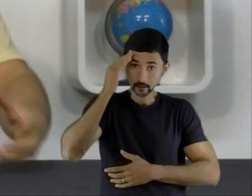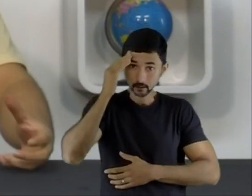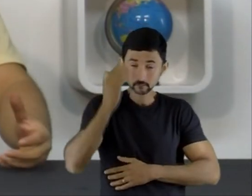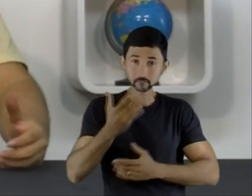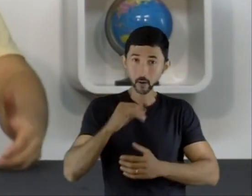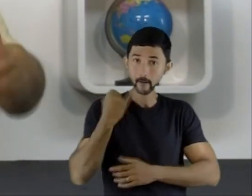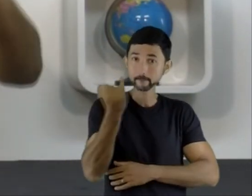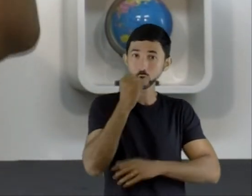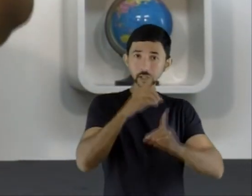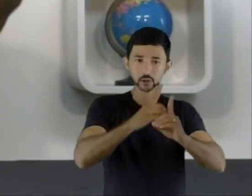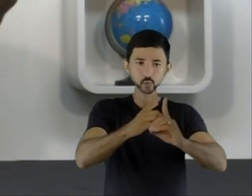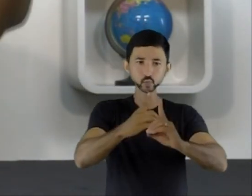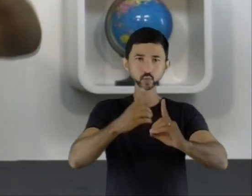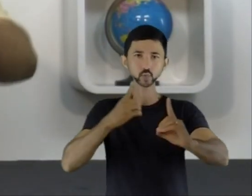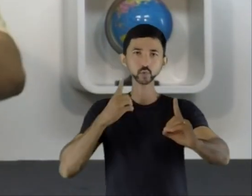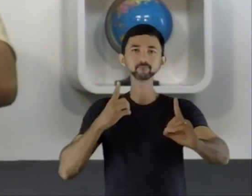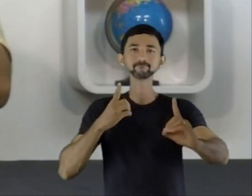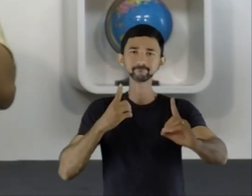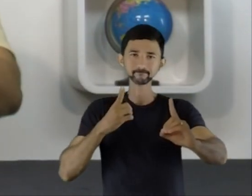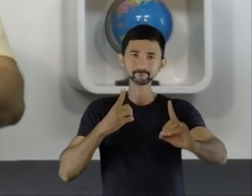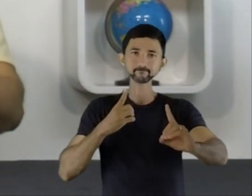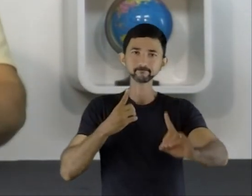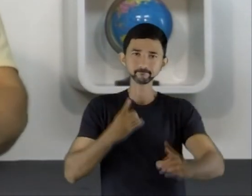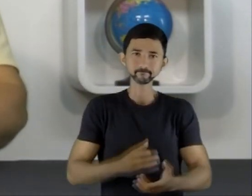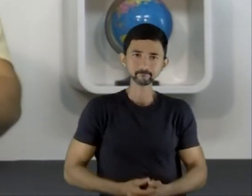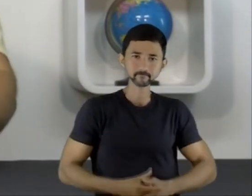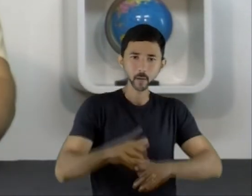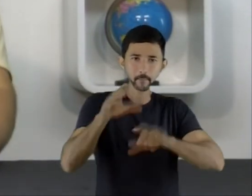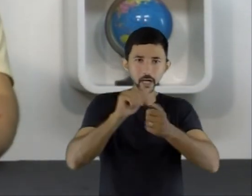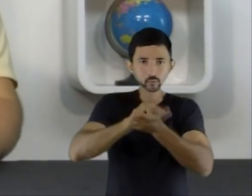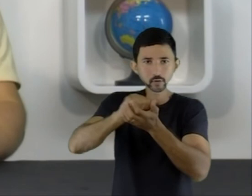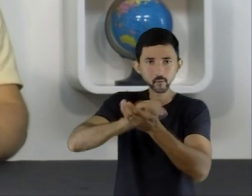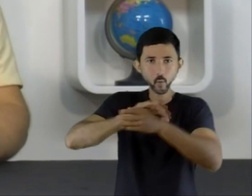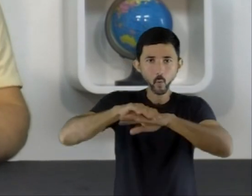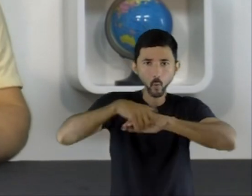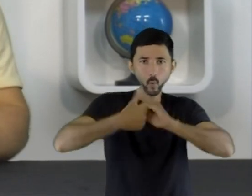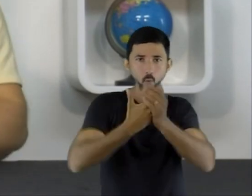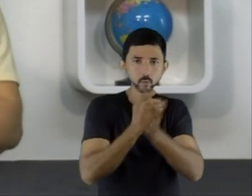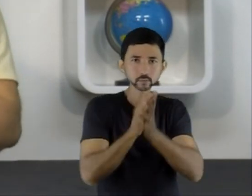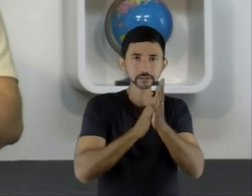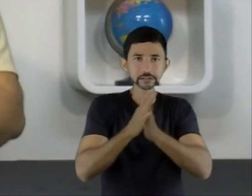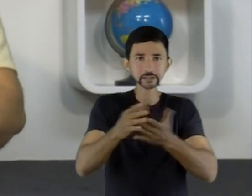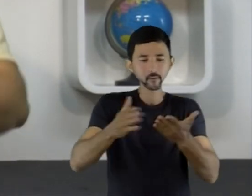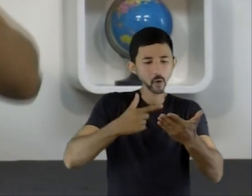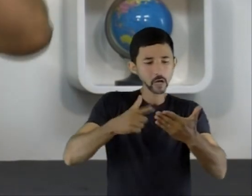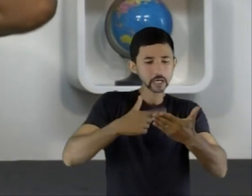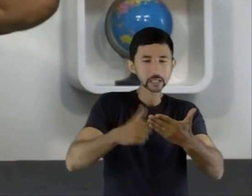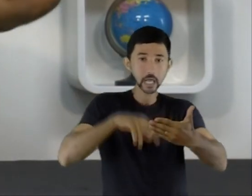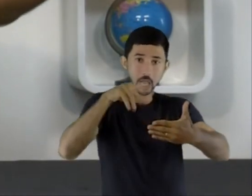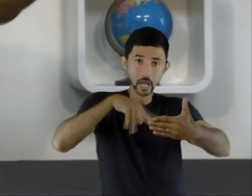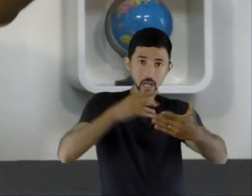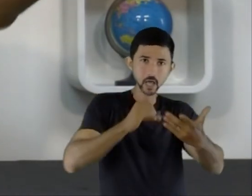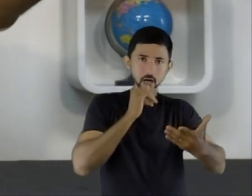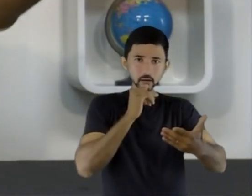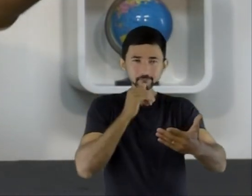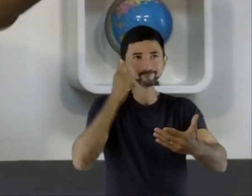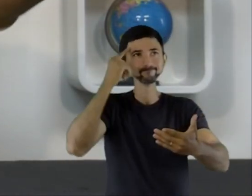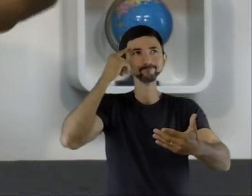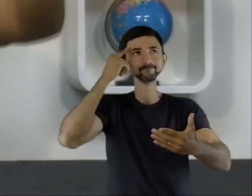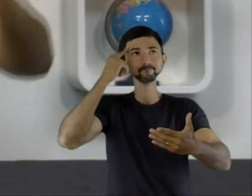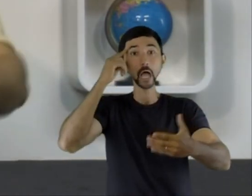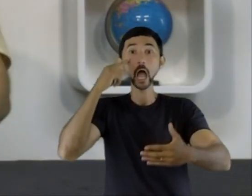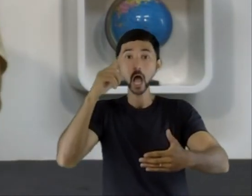esse tumulto. Pegar um livro com todas as condições de higiene, explorar o que está sendo trabalhado também. Poxa, eu vi isso no